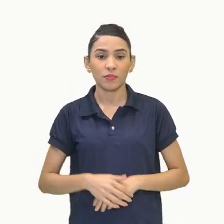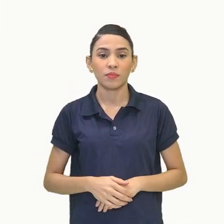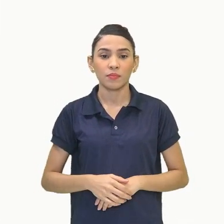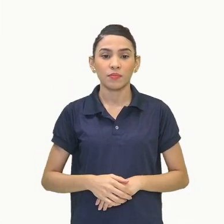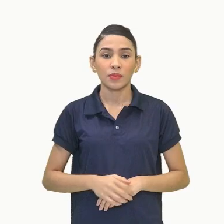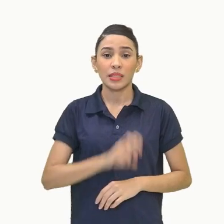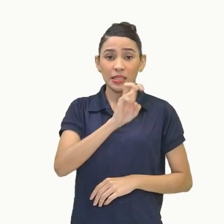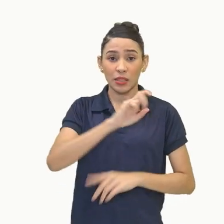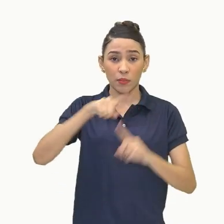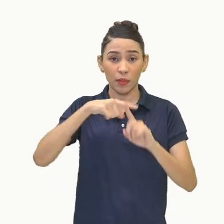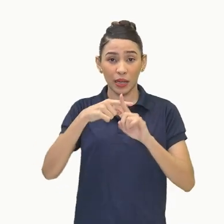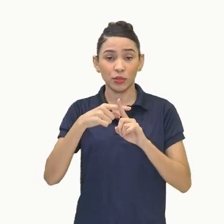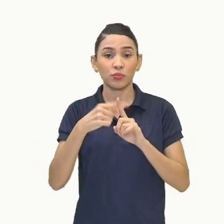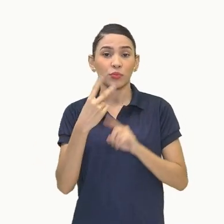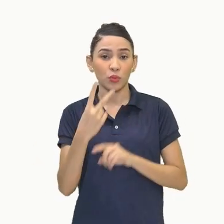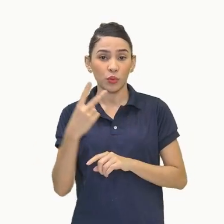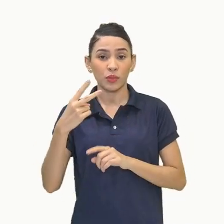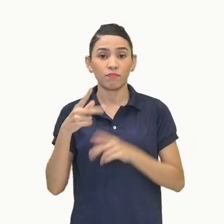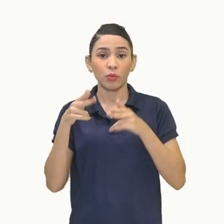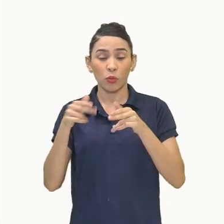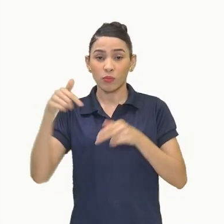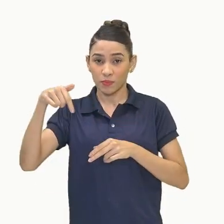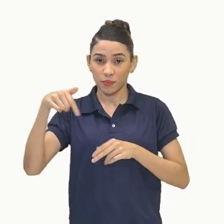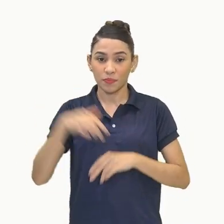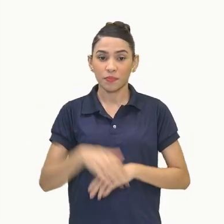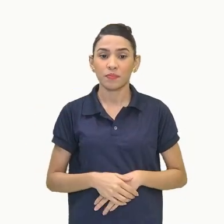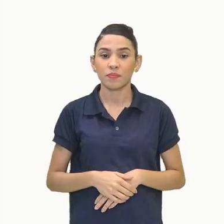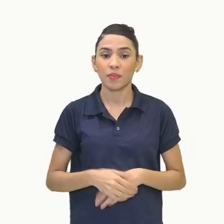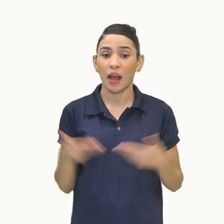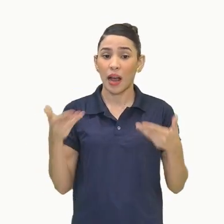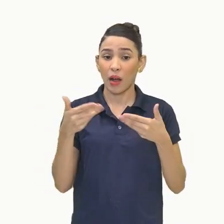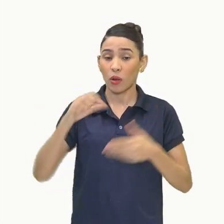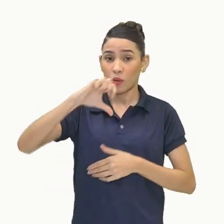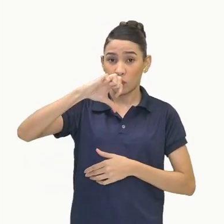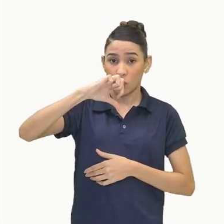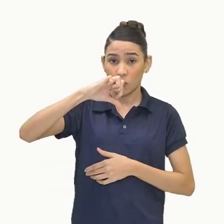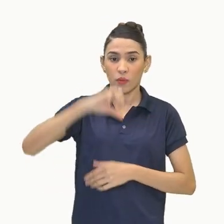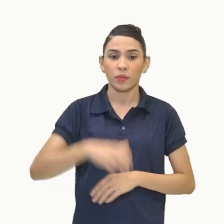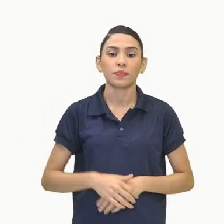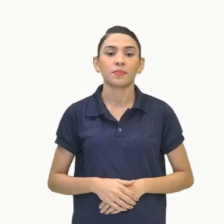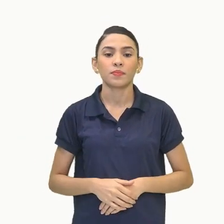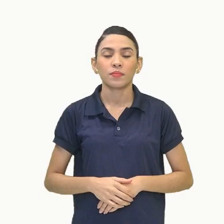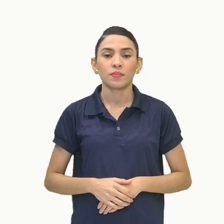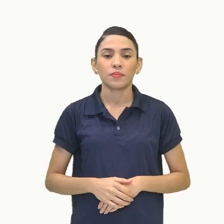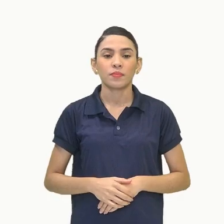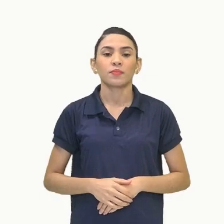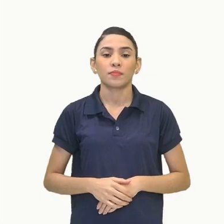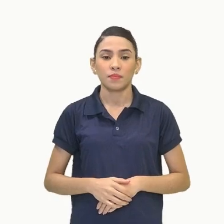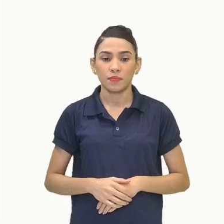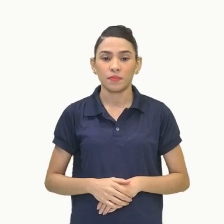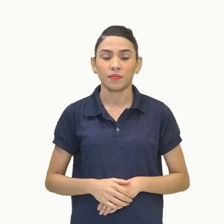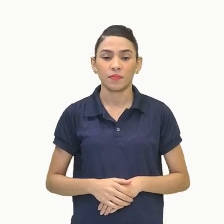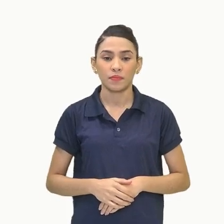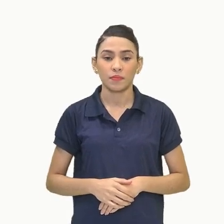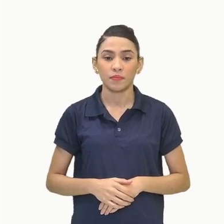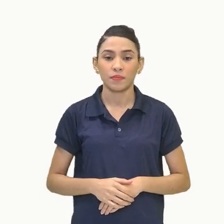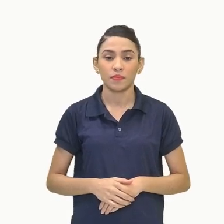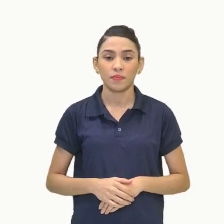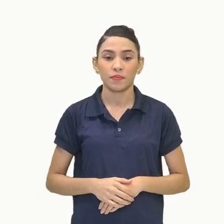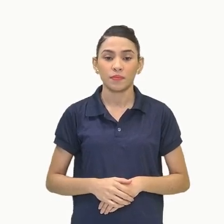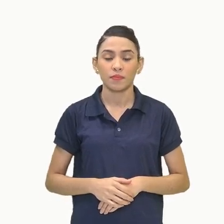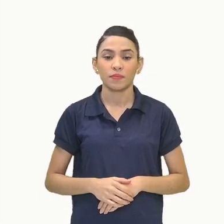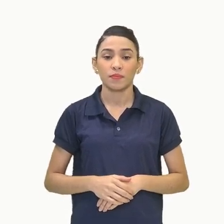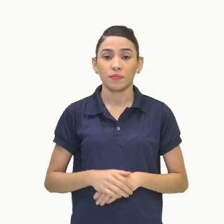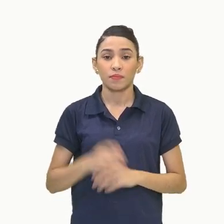subiu, 7. Agora eu vou fazer o 9. Como 9 eu vou pular uma casa aqui, ó.